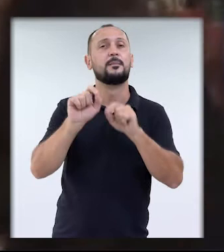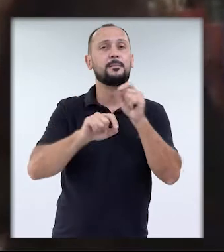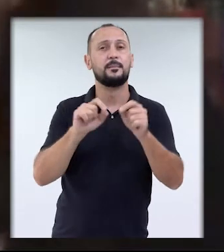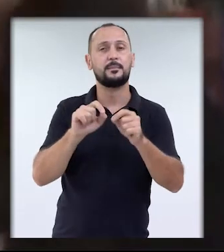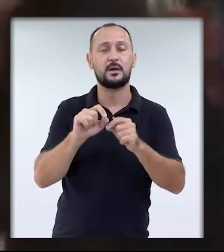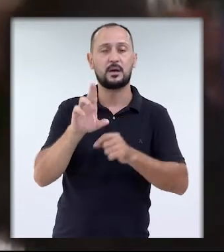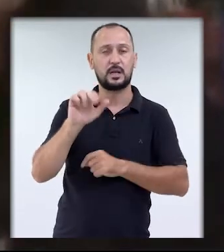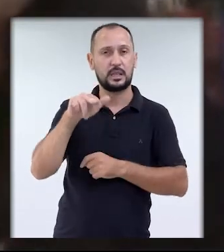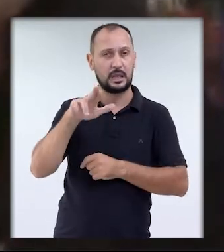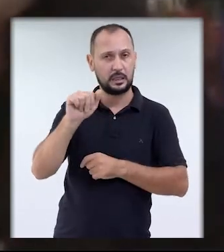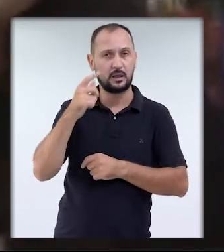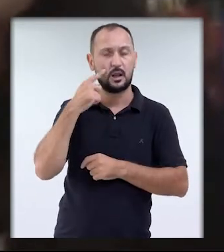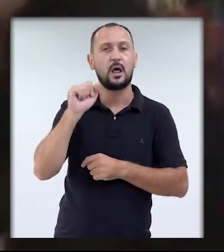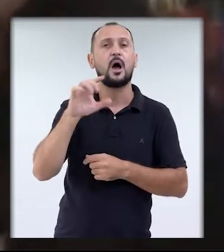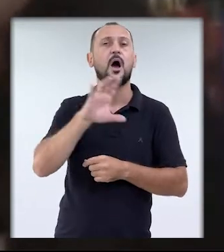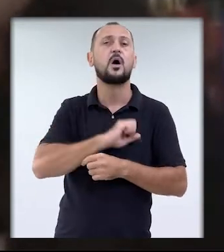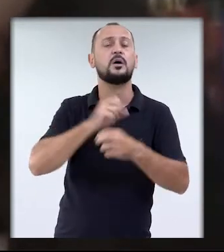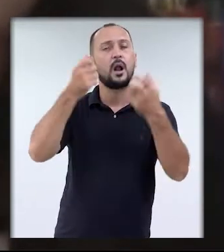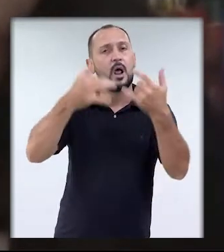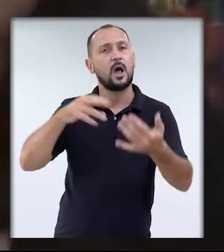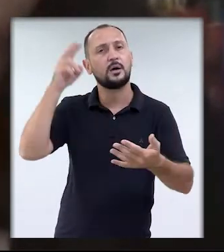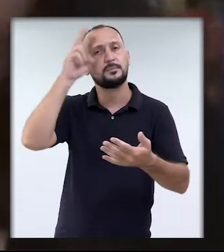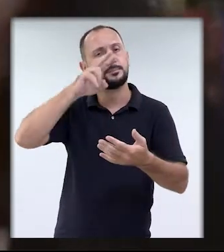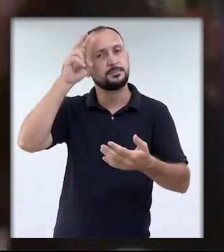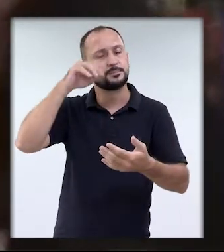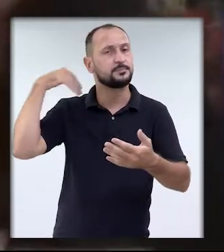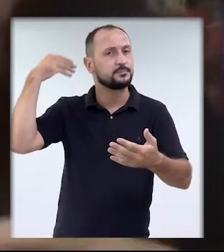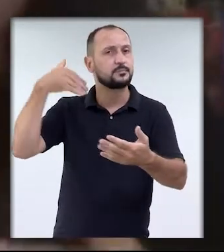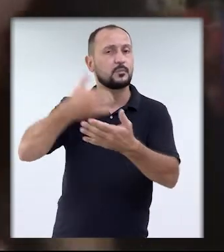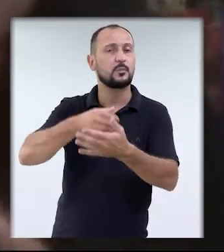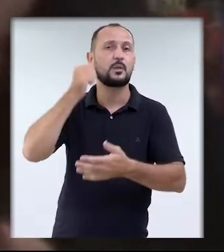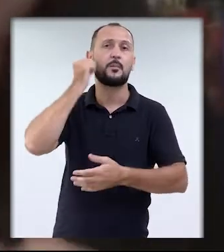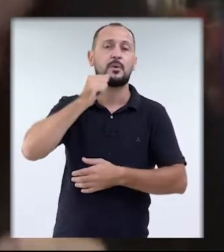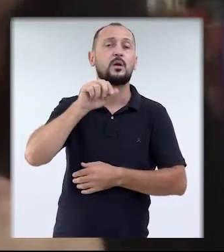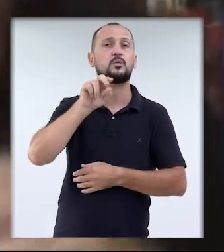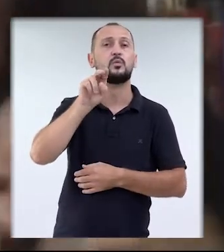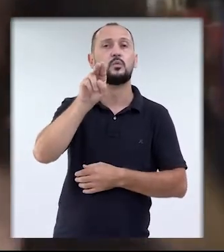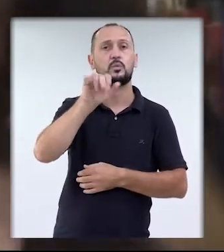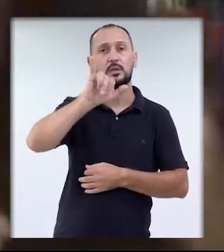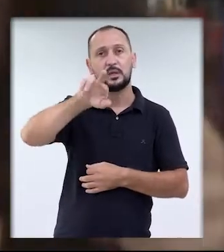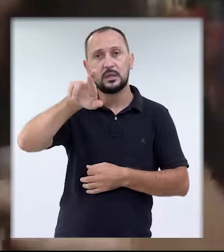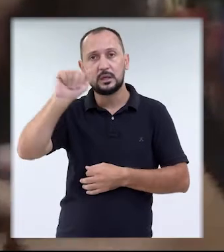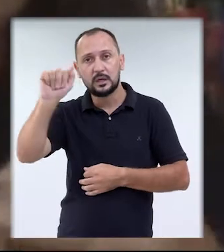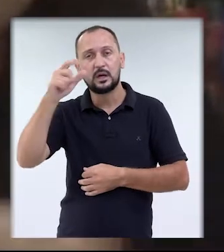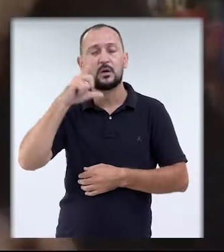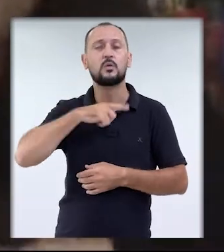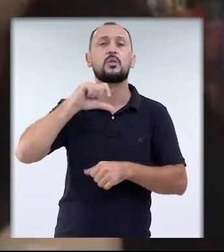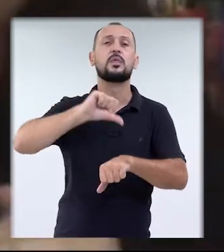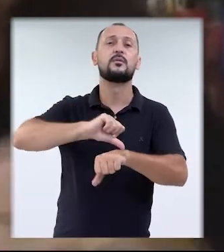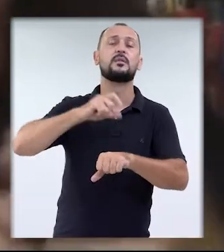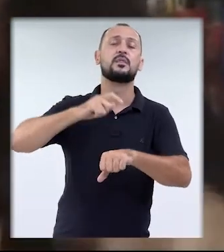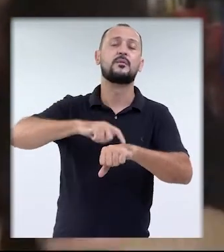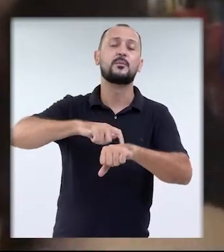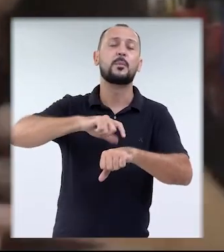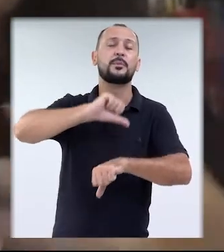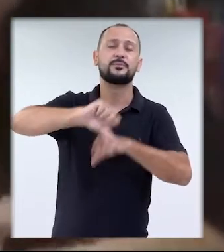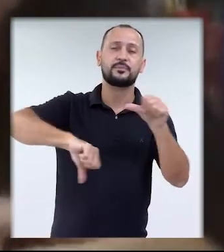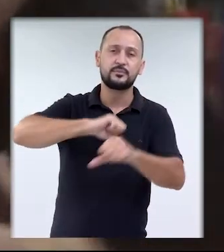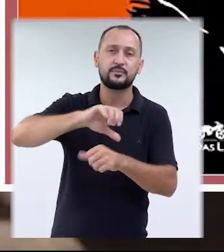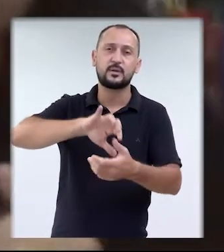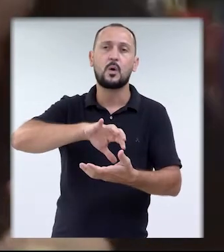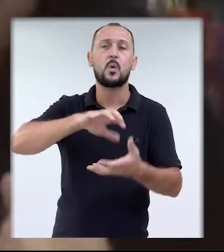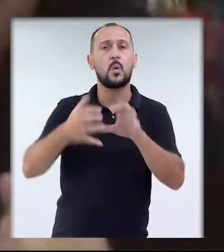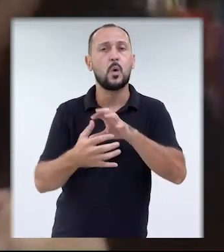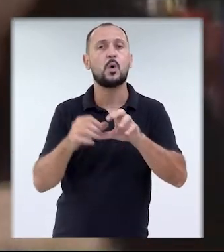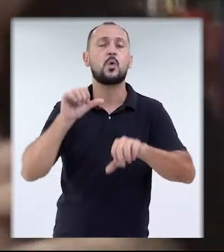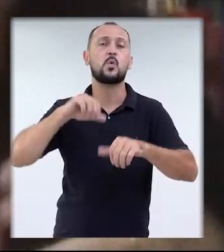ela é franco-iraniana, né? E aí ela fala sobre toda a questão da mulher no Irã, de quando teve a revolução, os hábitos que tiveram